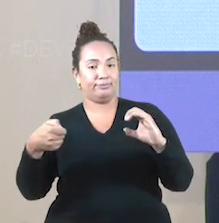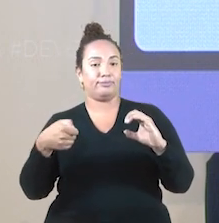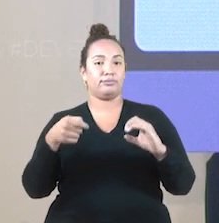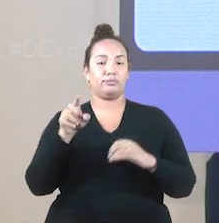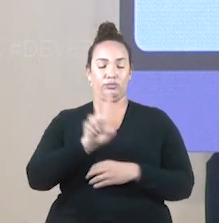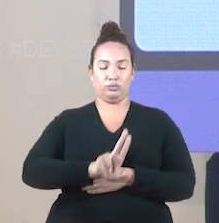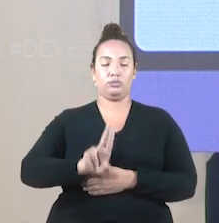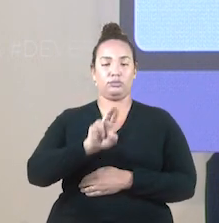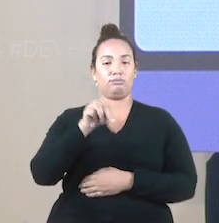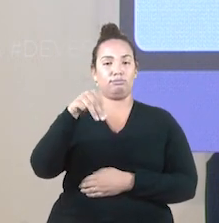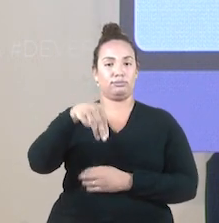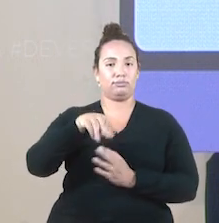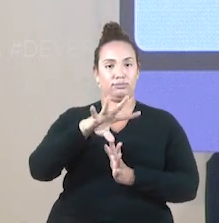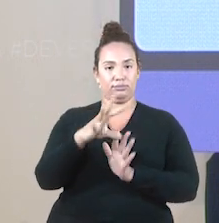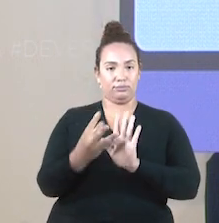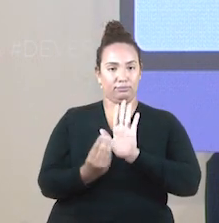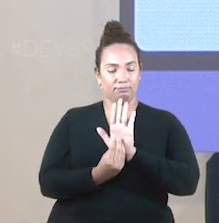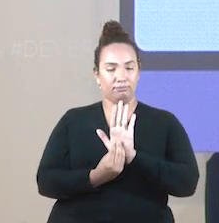em metros.